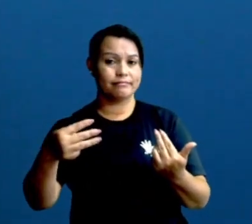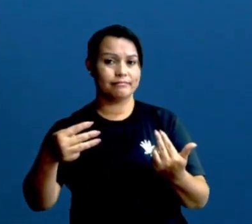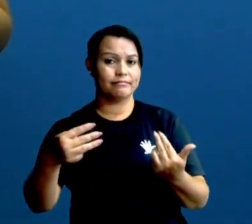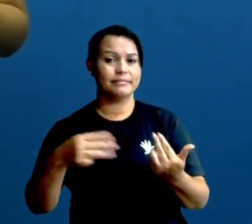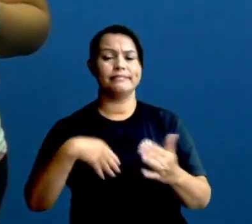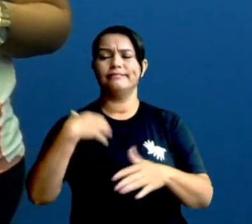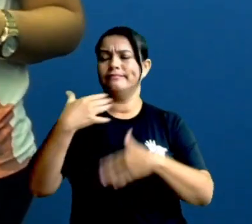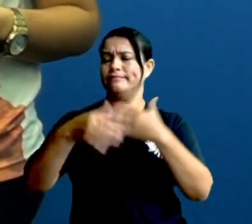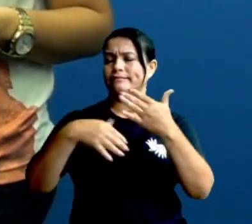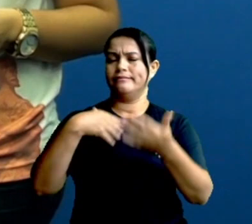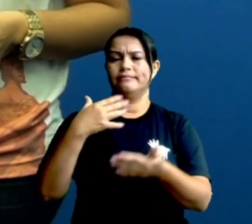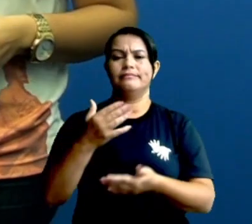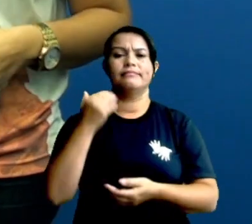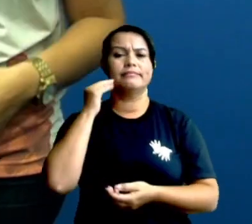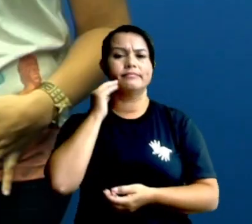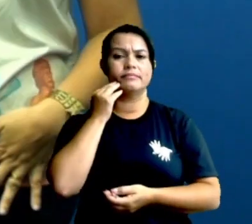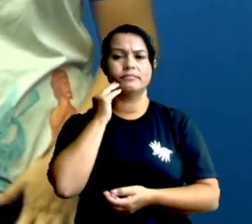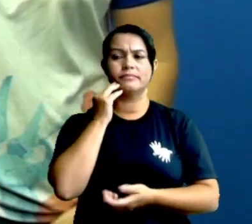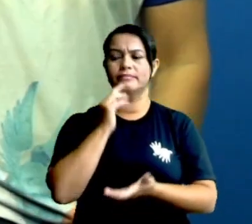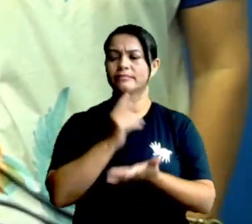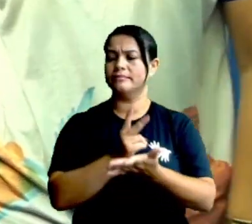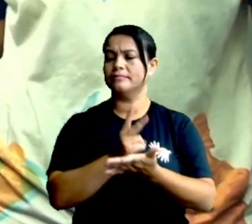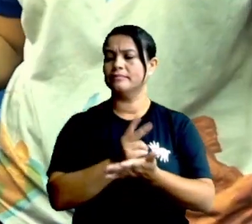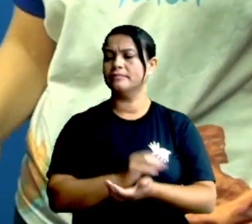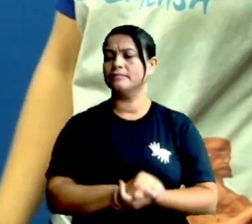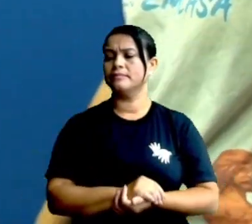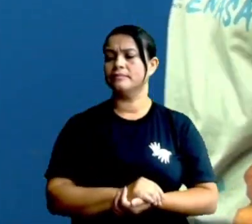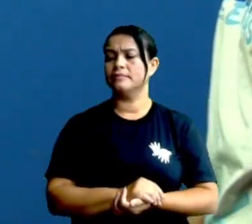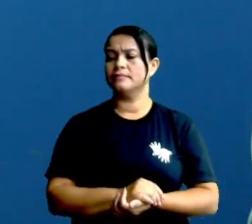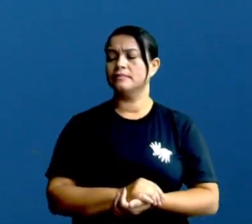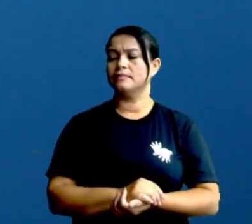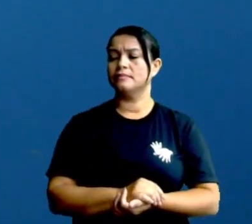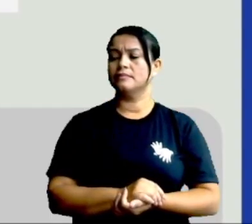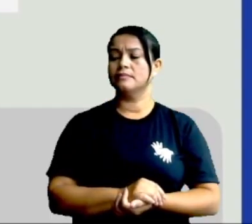3. E assim por diante, tá certo?